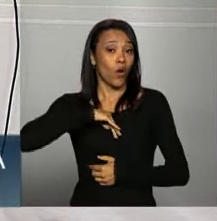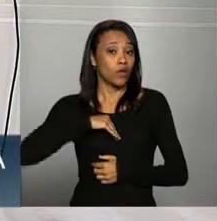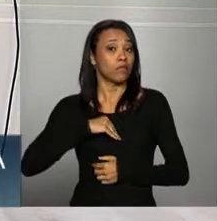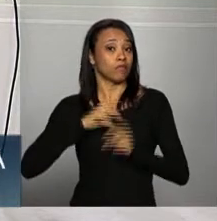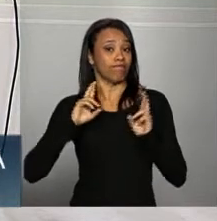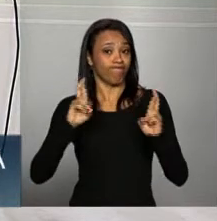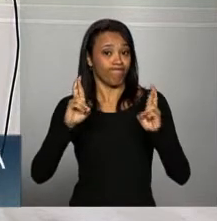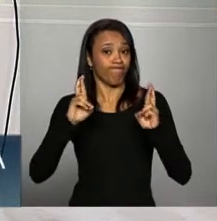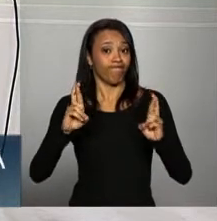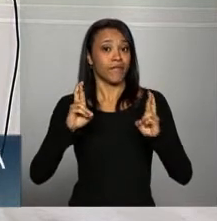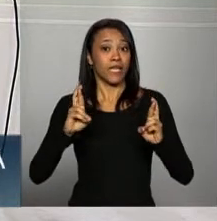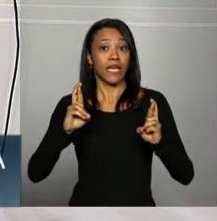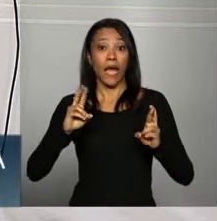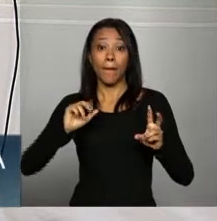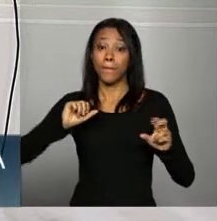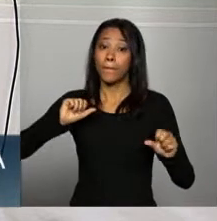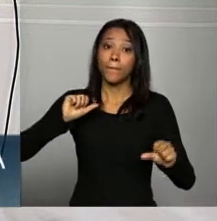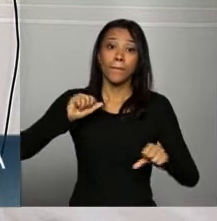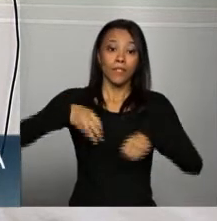seja debatida